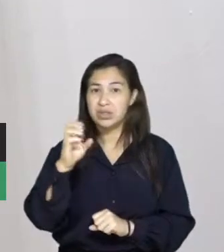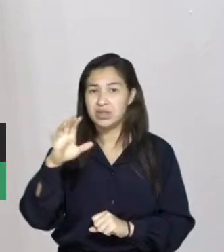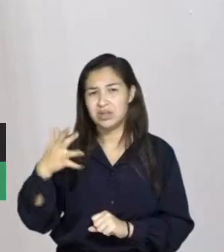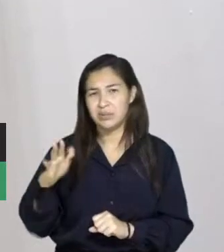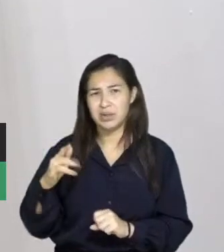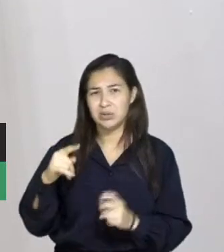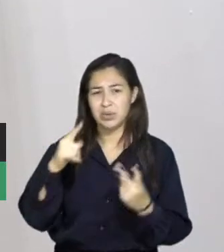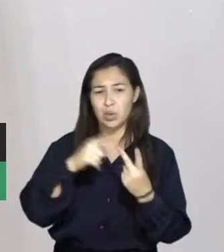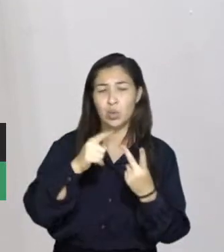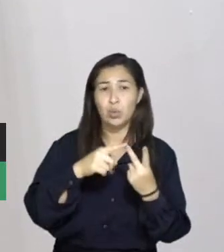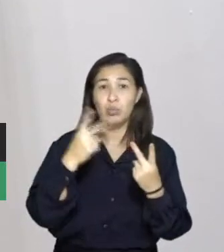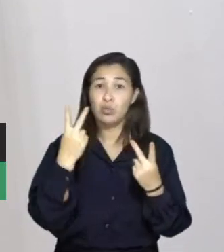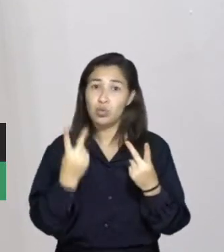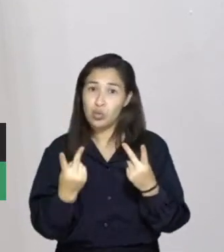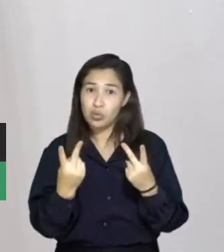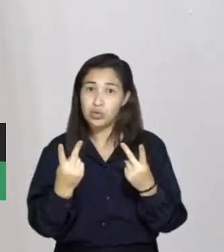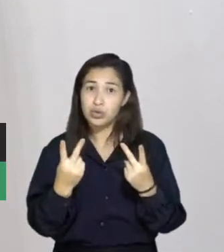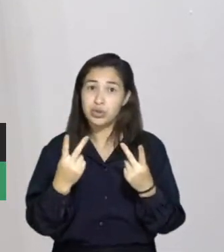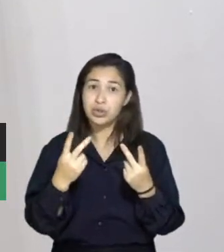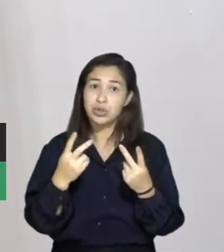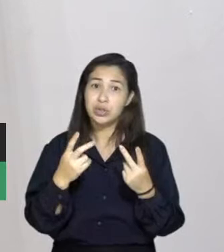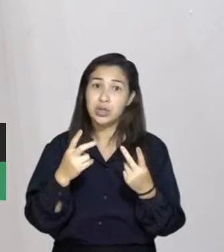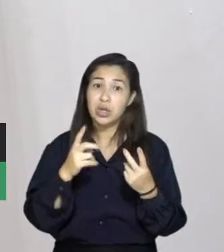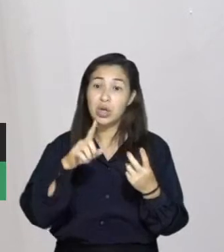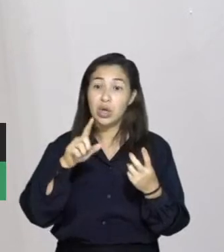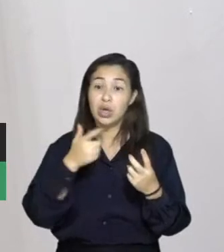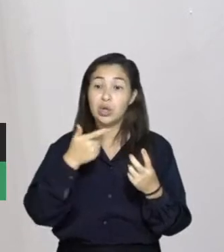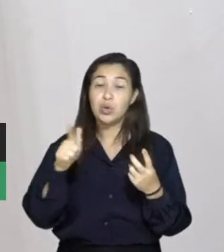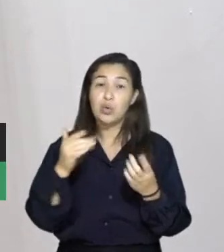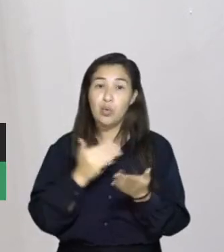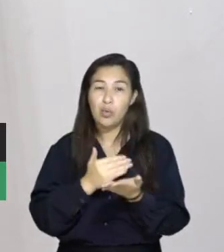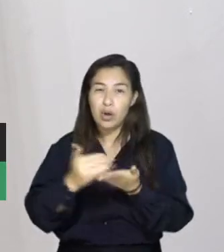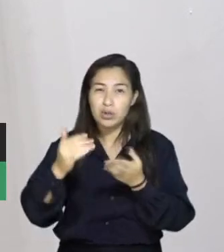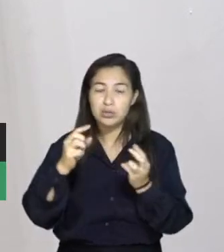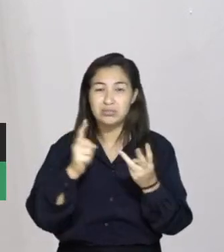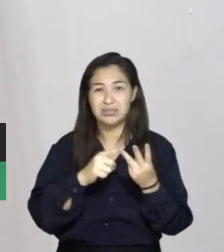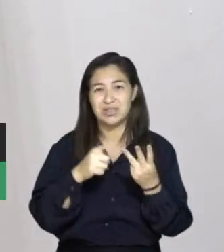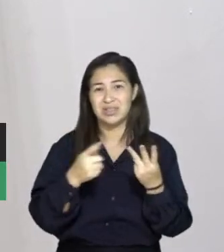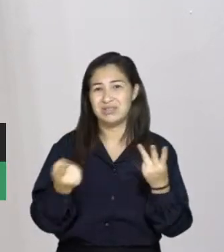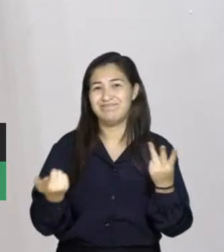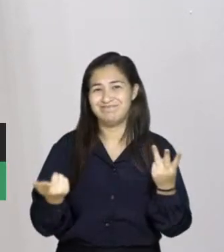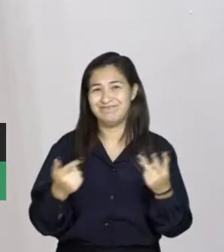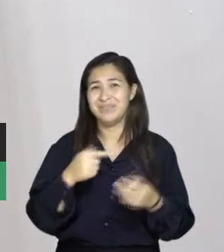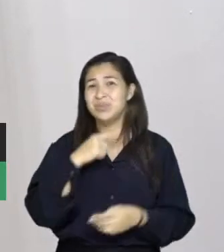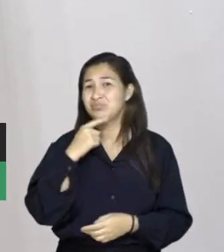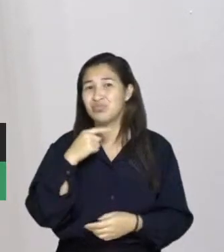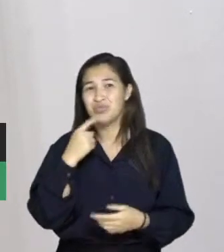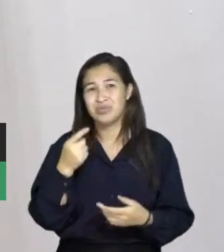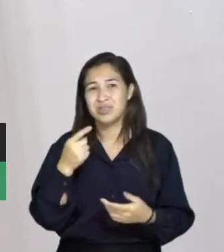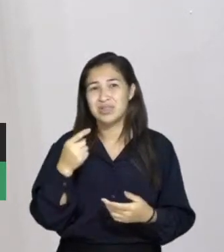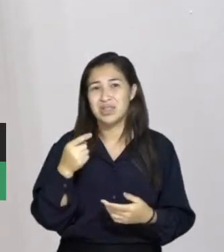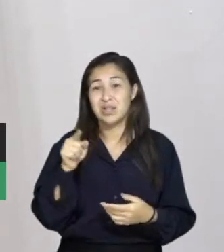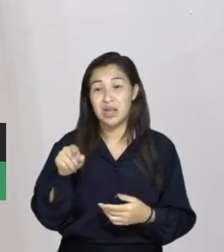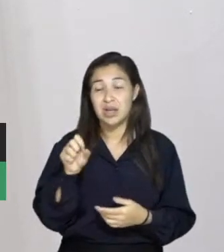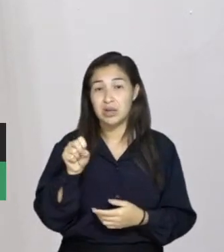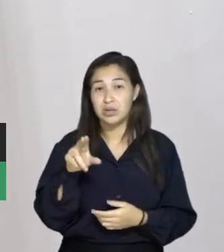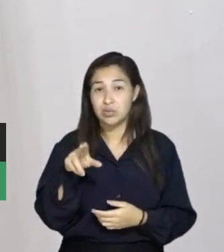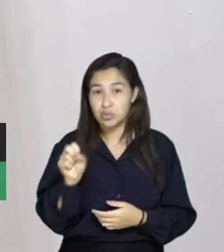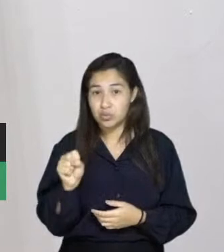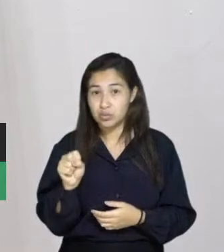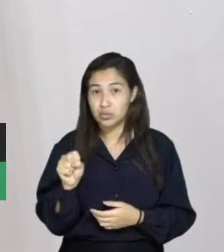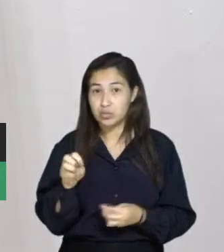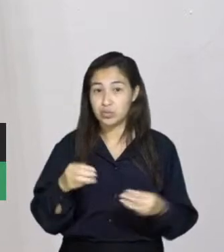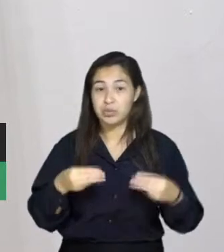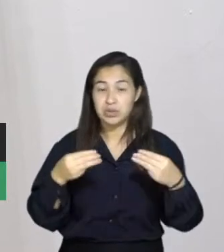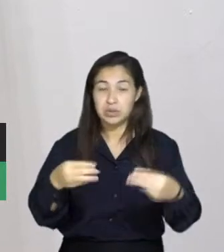369 no grupo 3. Não tem como o governo, o SUS, o Ministério da Saúde, de